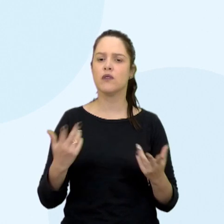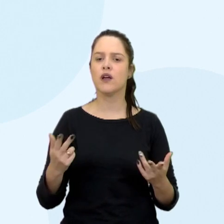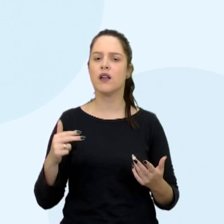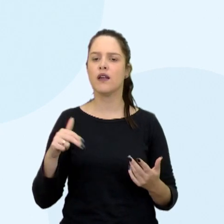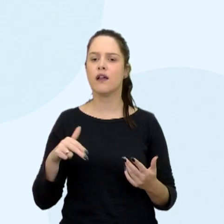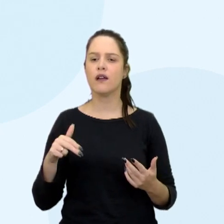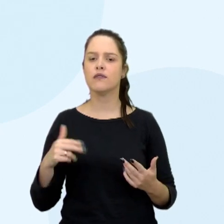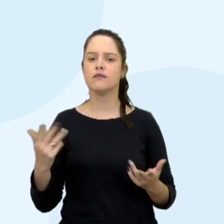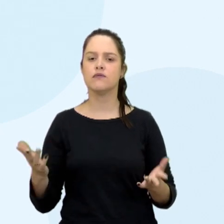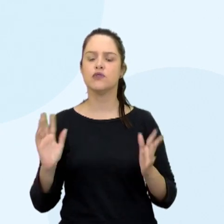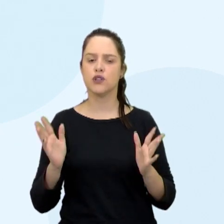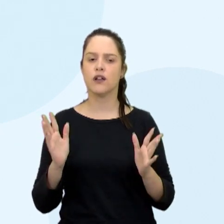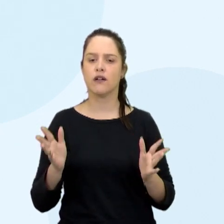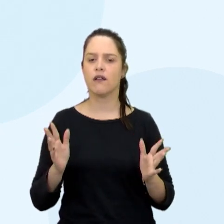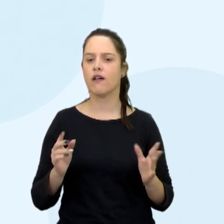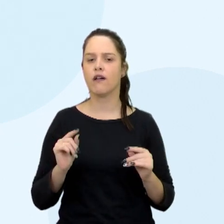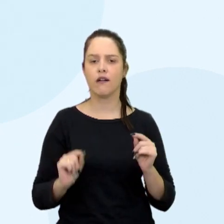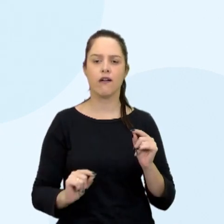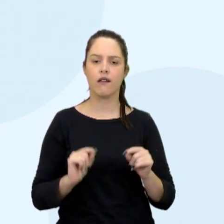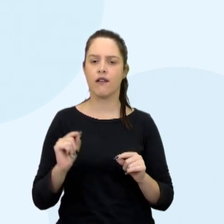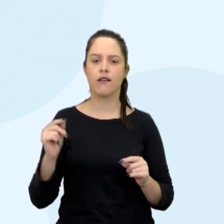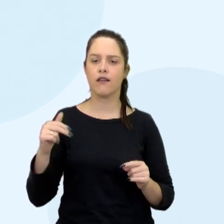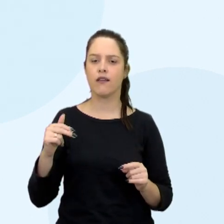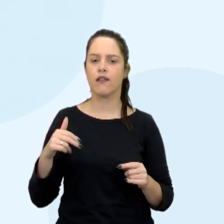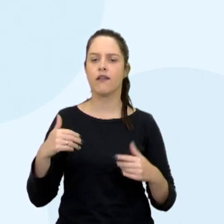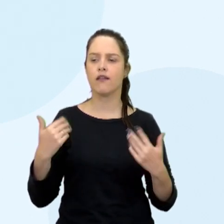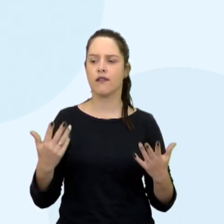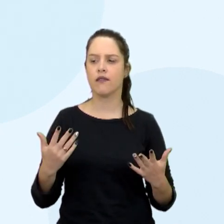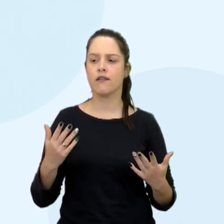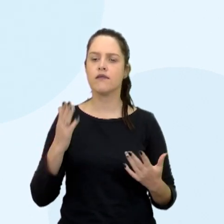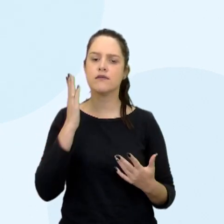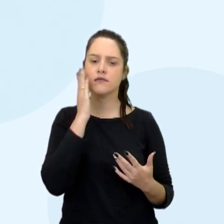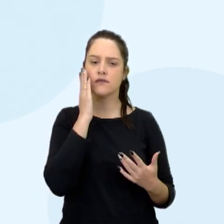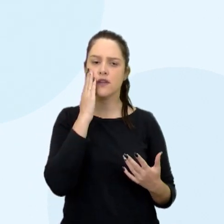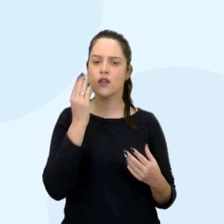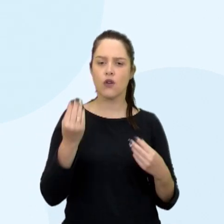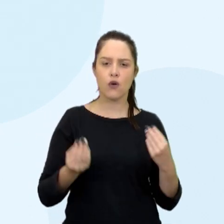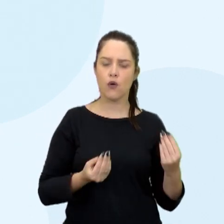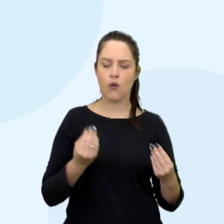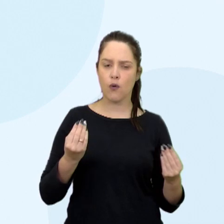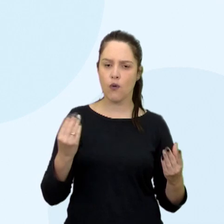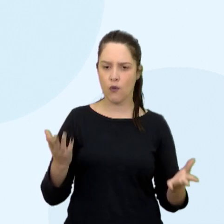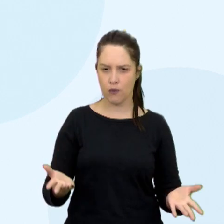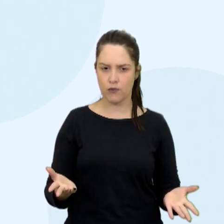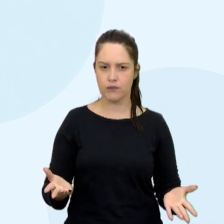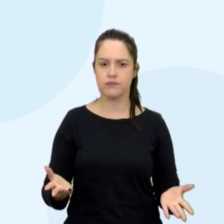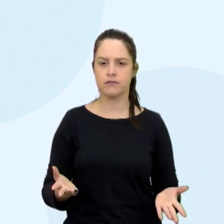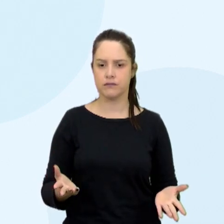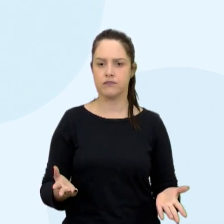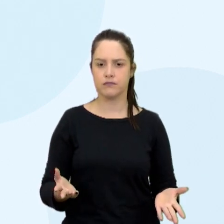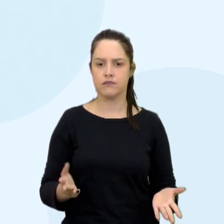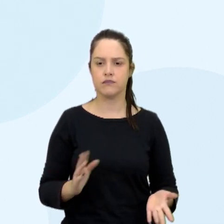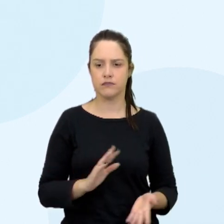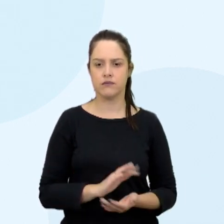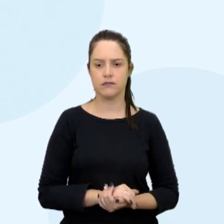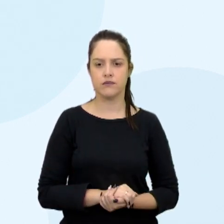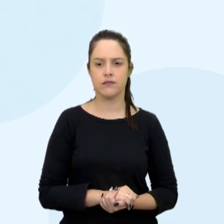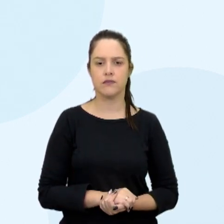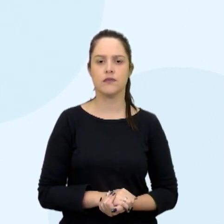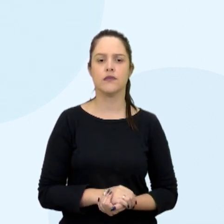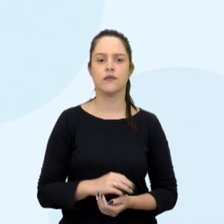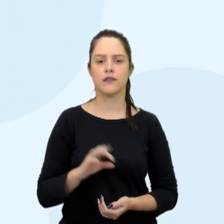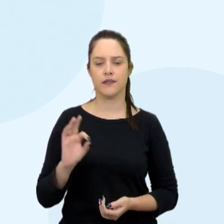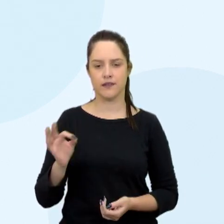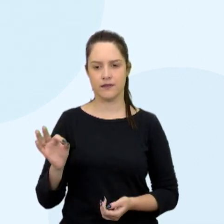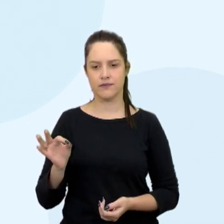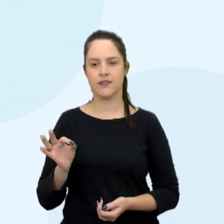nosso universo. Então, eu consigo entender. Para você, Pro Mauro, por exemplo, você acha que é um figurativo ou um abstrato? É um figurativo. É um figurativo, né? A